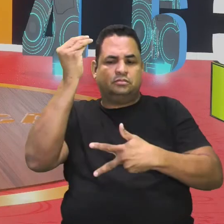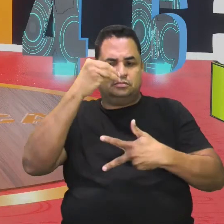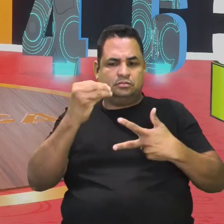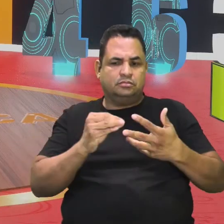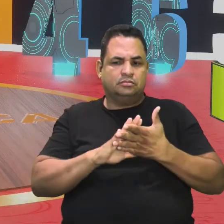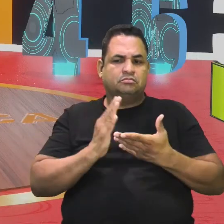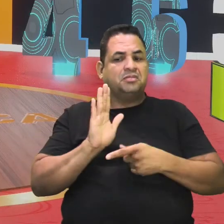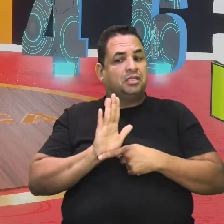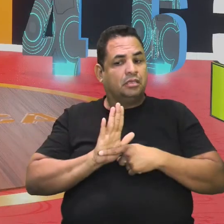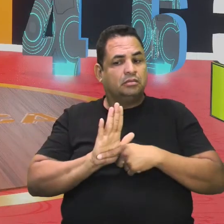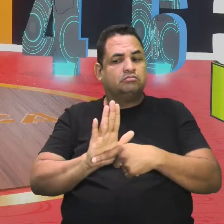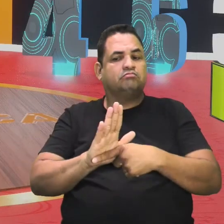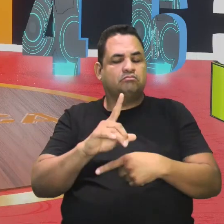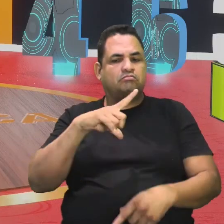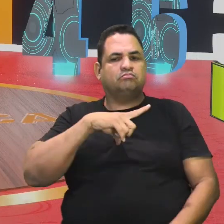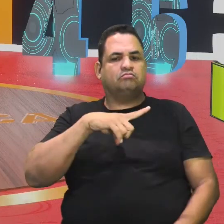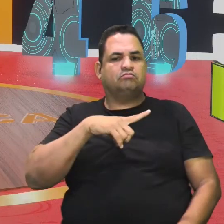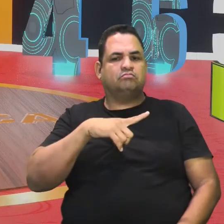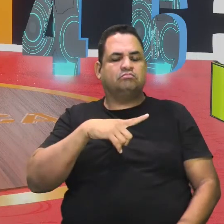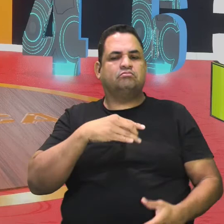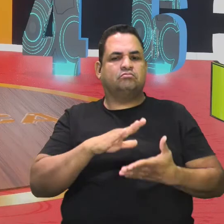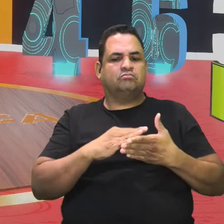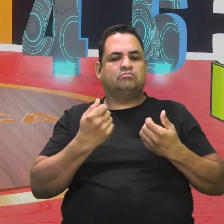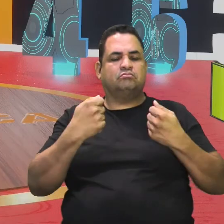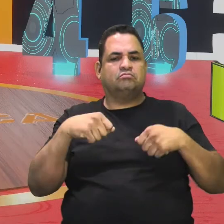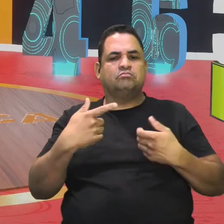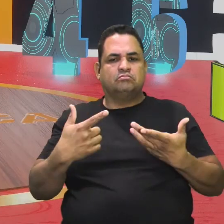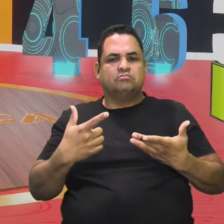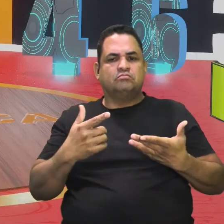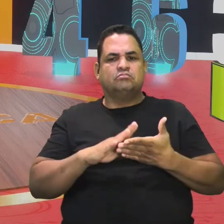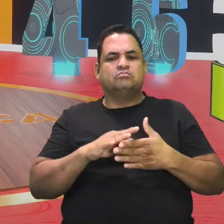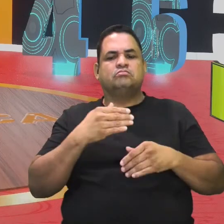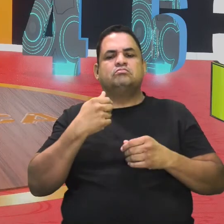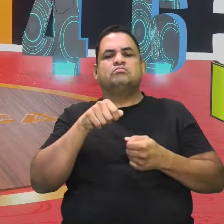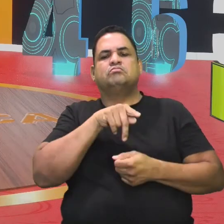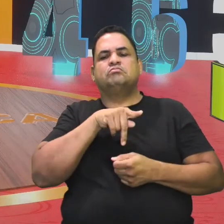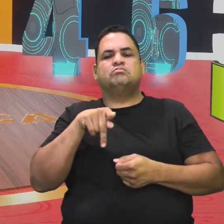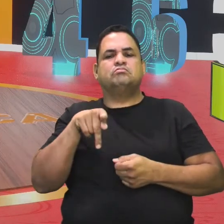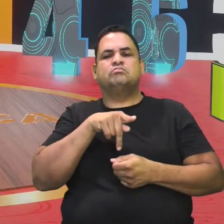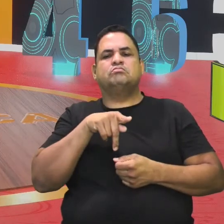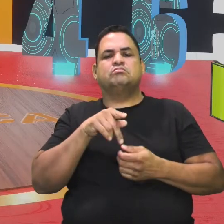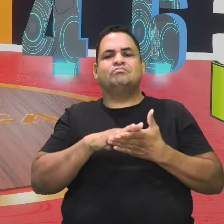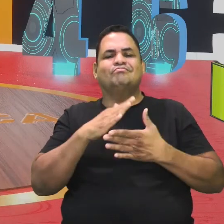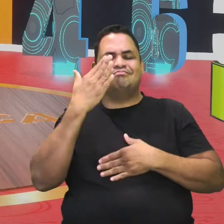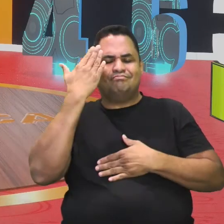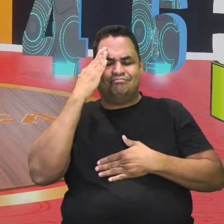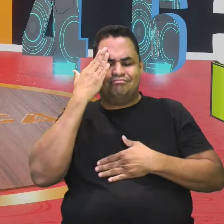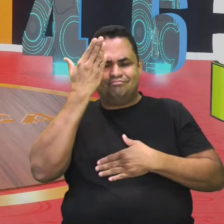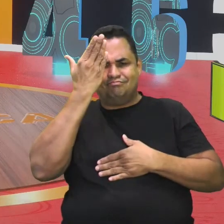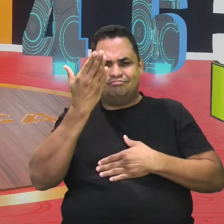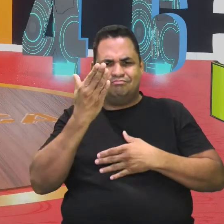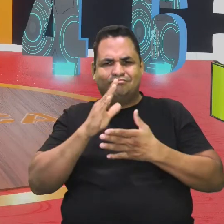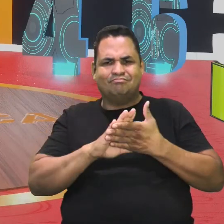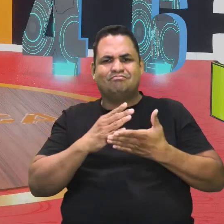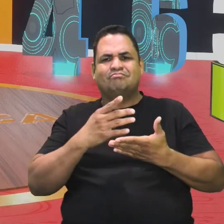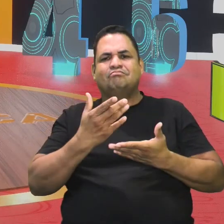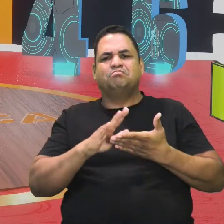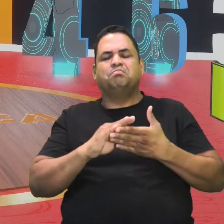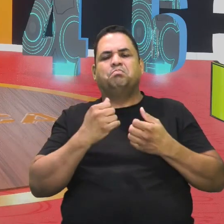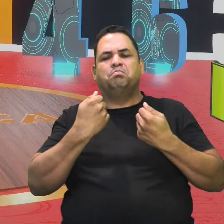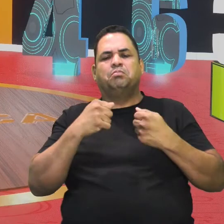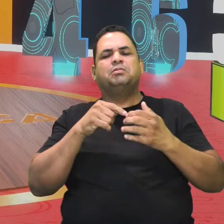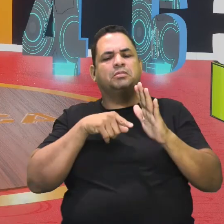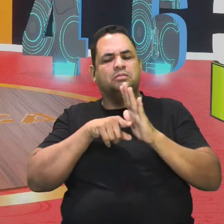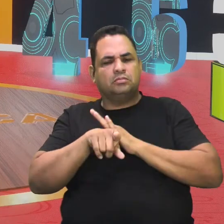você tem suporte. E ainda tem carta branca para professor presencial. Professor, não entendi essa questão aqui. Tem como perguntar para